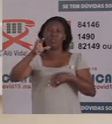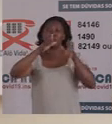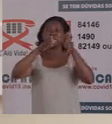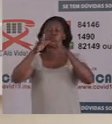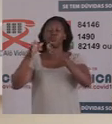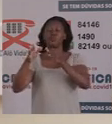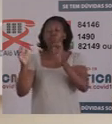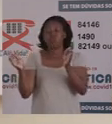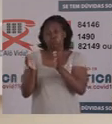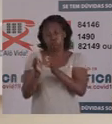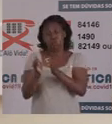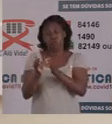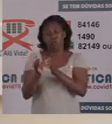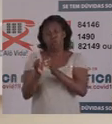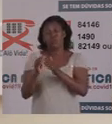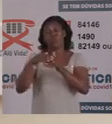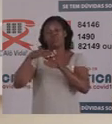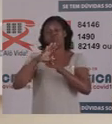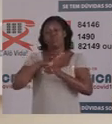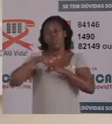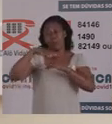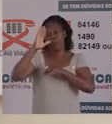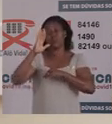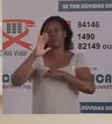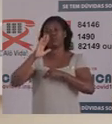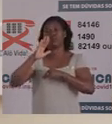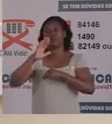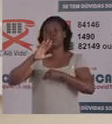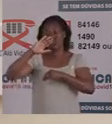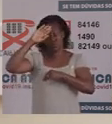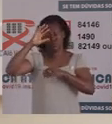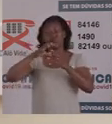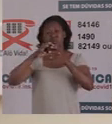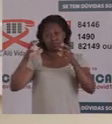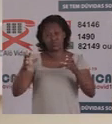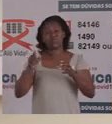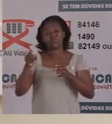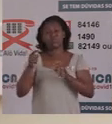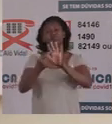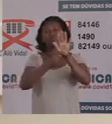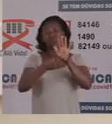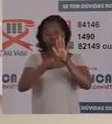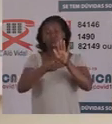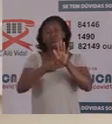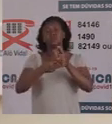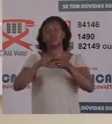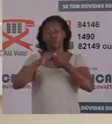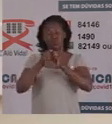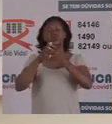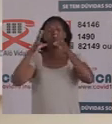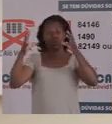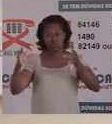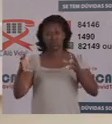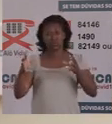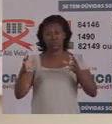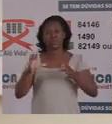população, quando têm mais casos, esses casos têm um significado maior. Portanto, nós normalizamos aqui